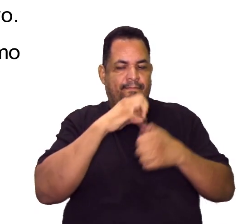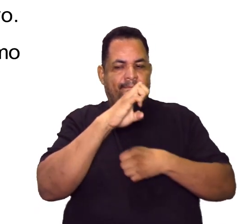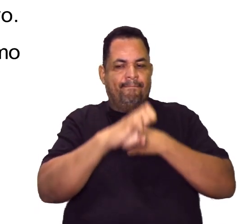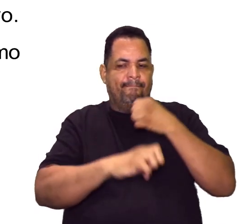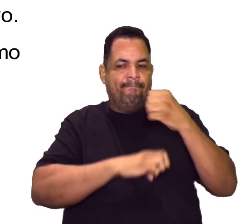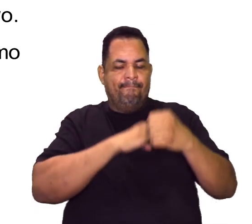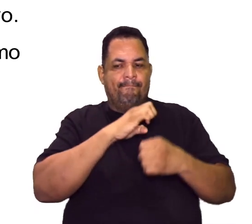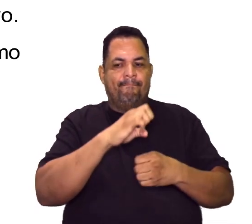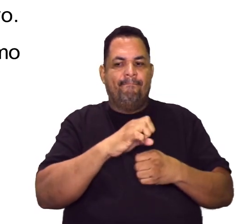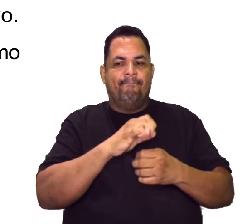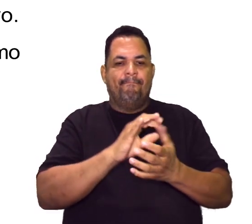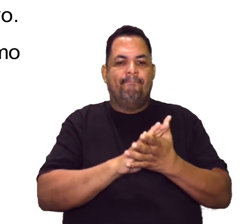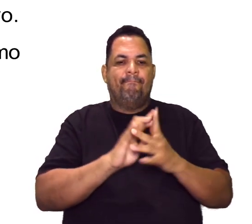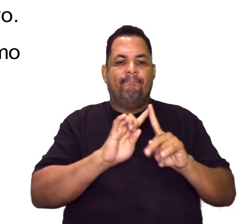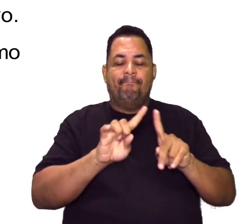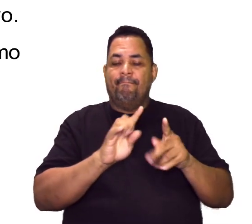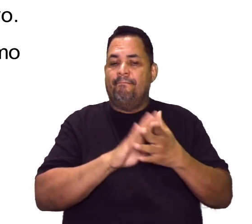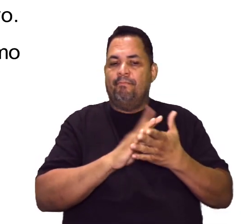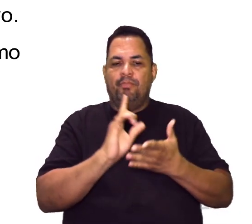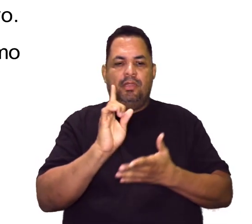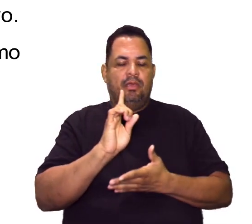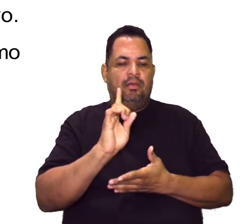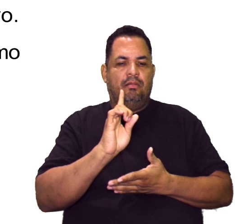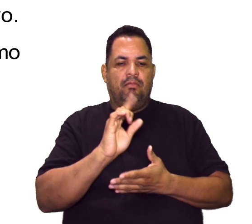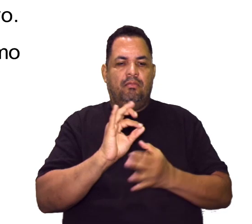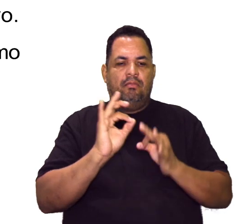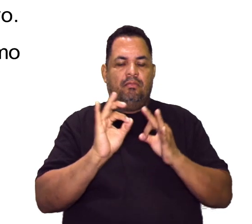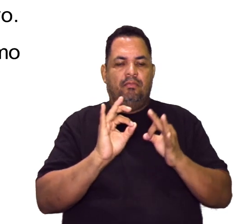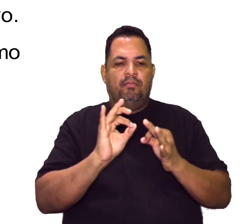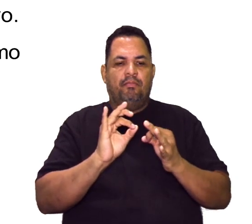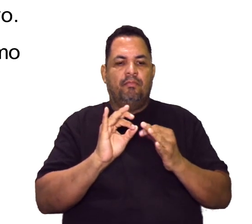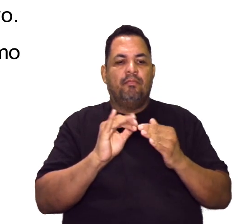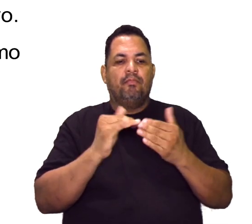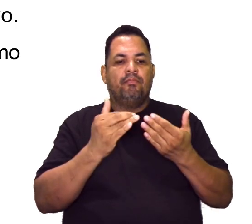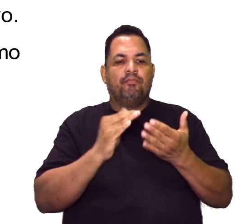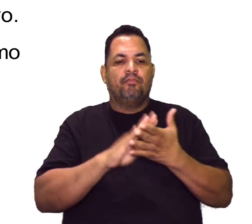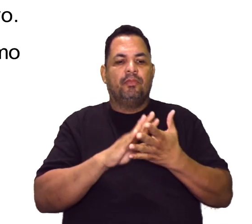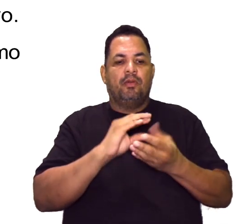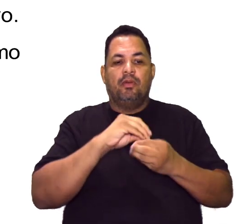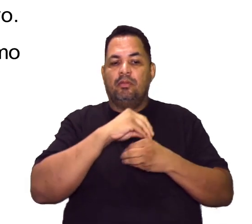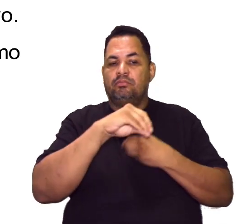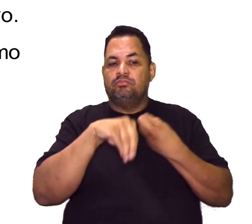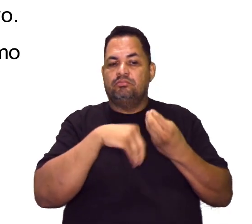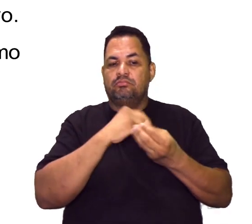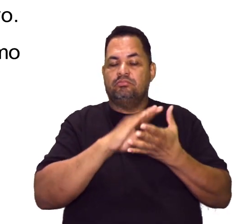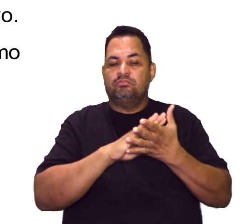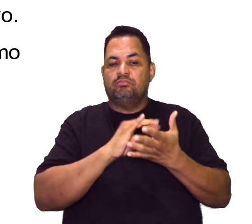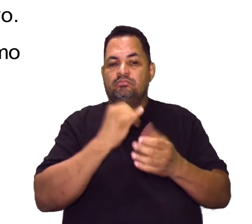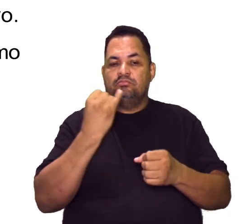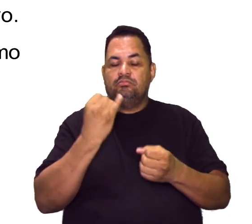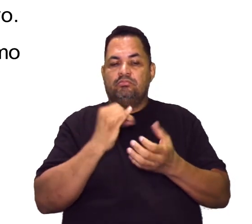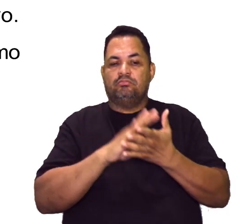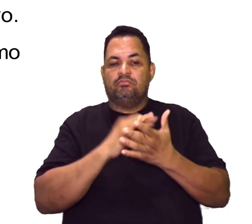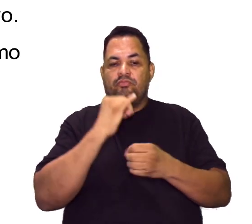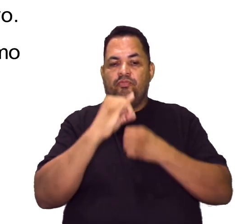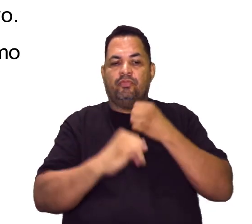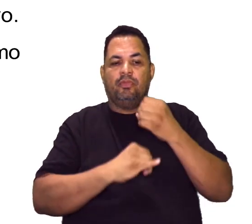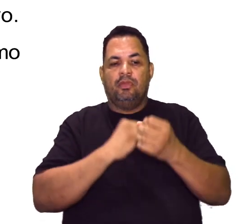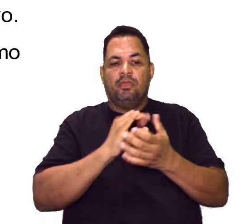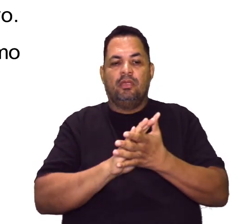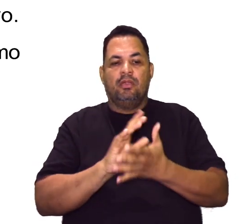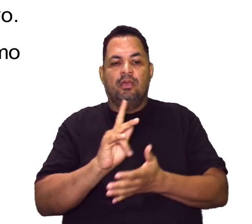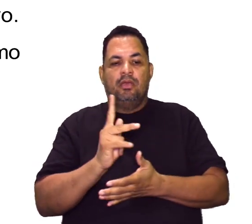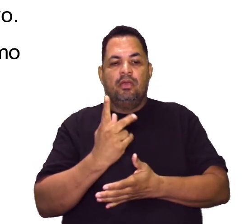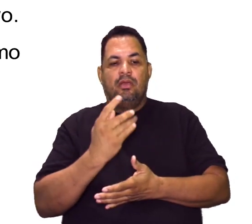do hidrogênio, mas não constitui um composto iônico. Somente o HBr